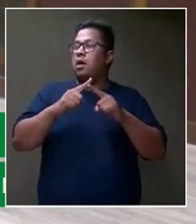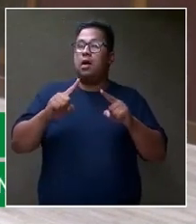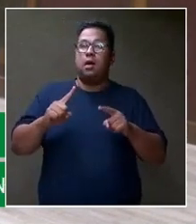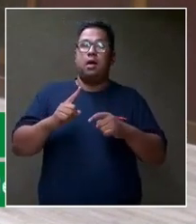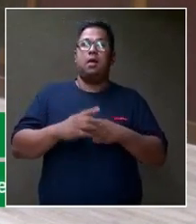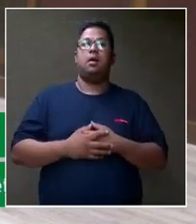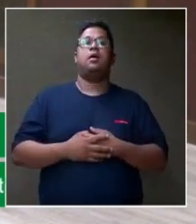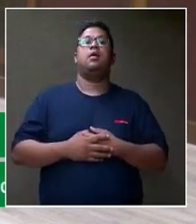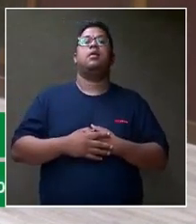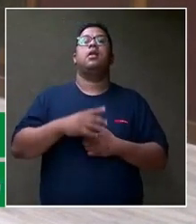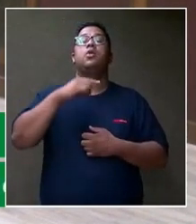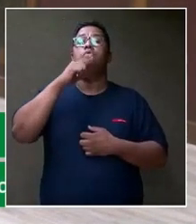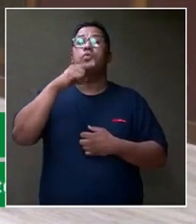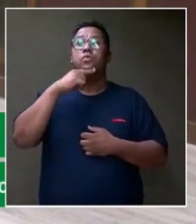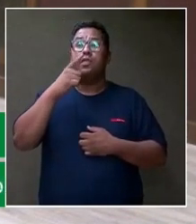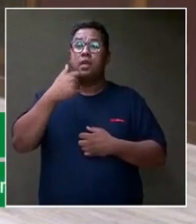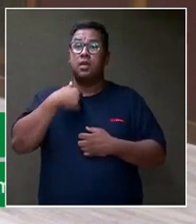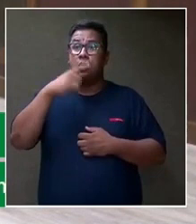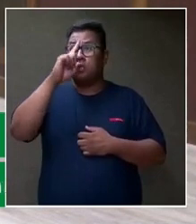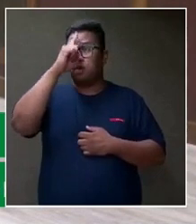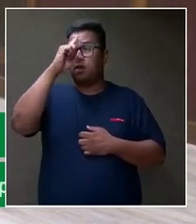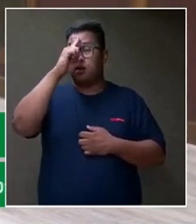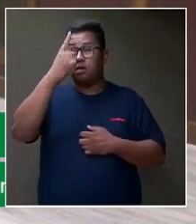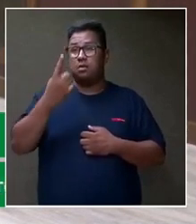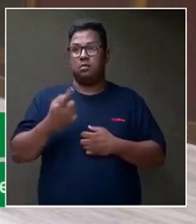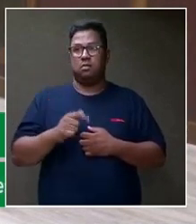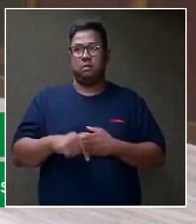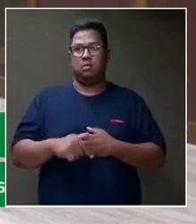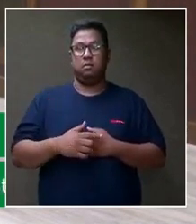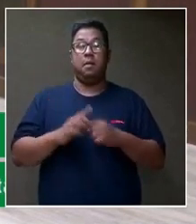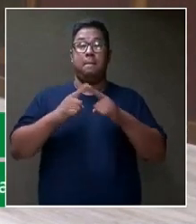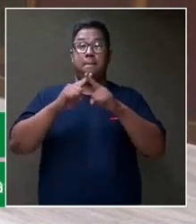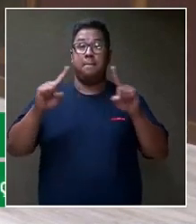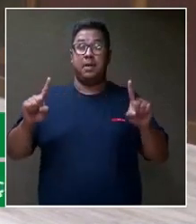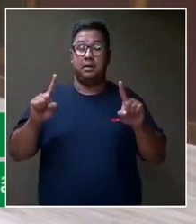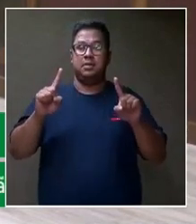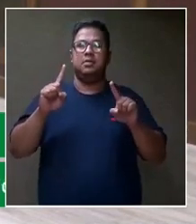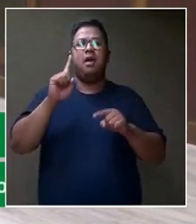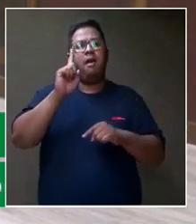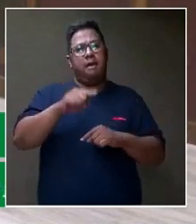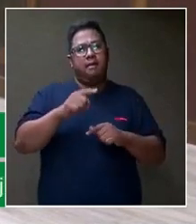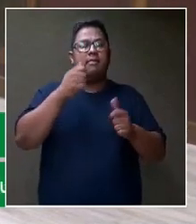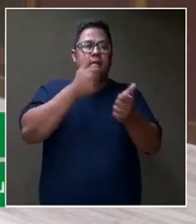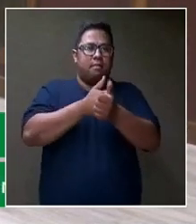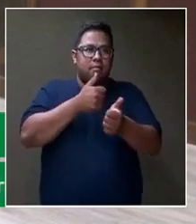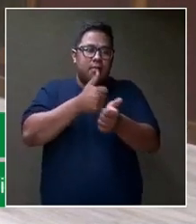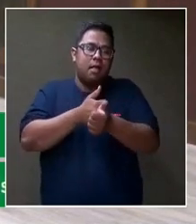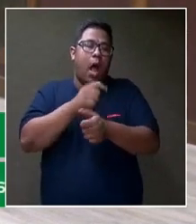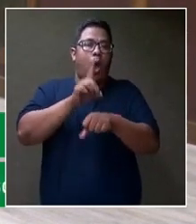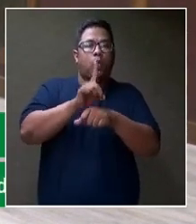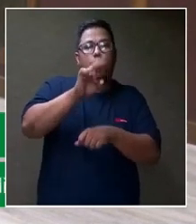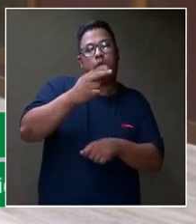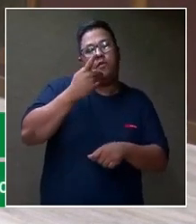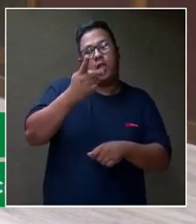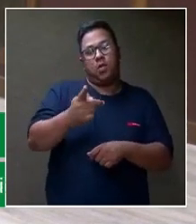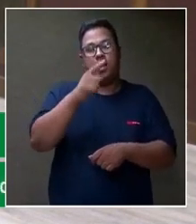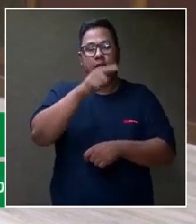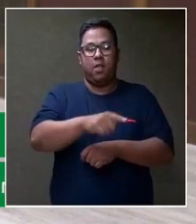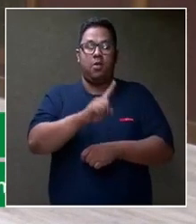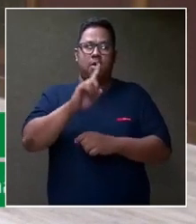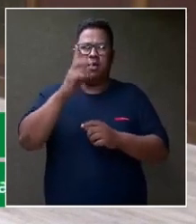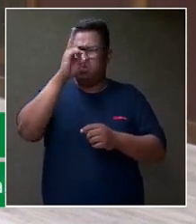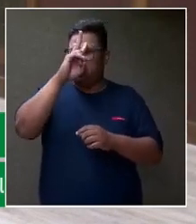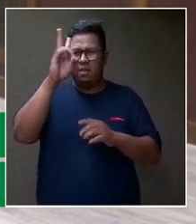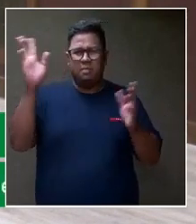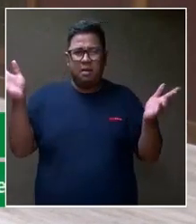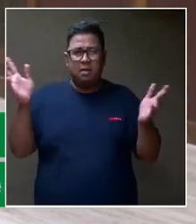jurado ficarem na dúvida de que eu poderia estar criando uma circunstância aqui. Porque é isso que está tentando. O doutor está dizendo que ela falou, ela diz que não